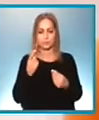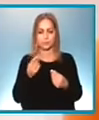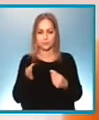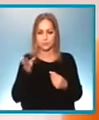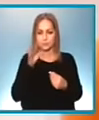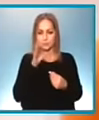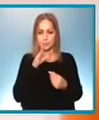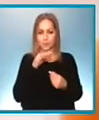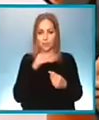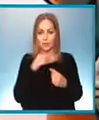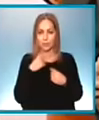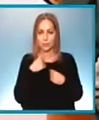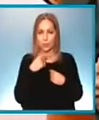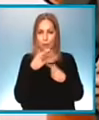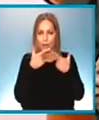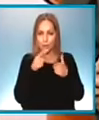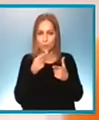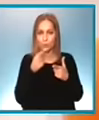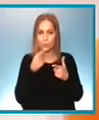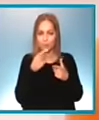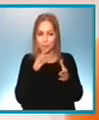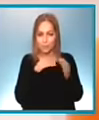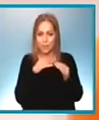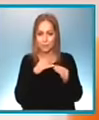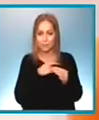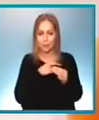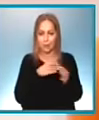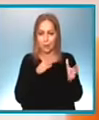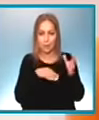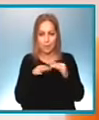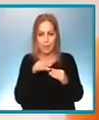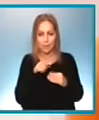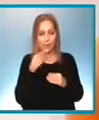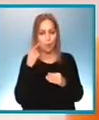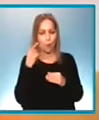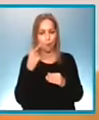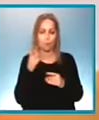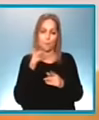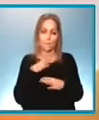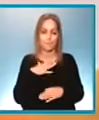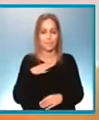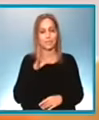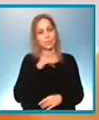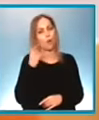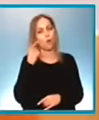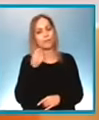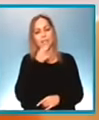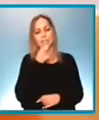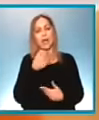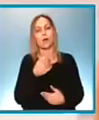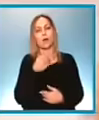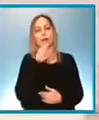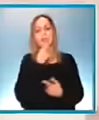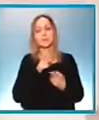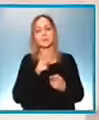Quanto mais sabia e percebia a língua, apaixonava-me mais. E quanto mais ouvimos falar, mais nos apetece ouvi-la cantar. Está bem. O que é que vai cantar já agora?